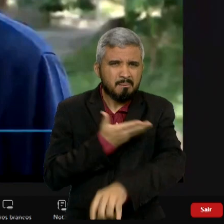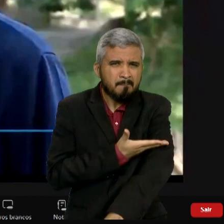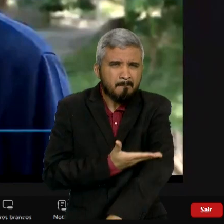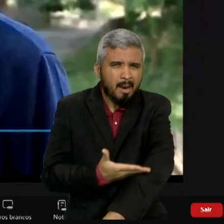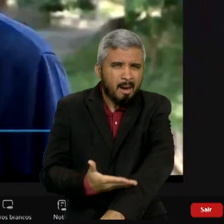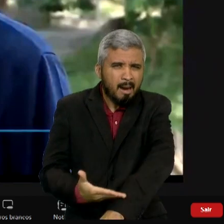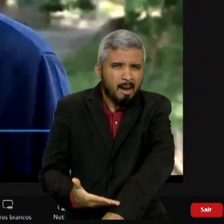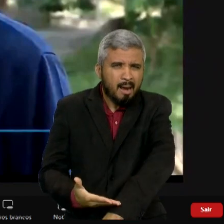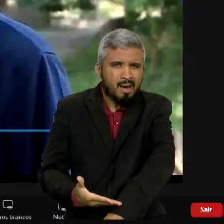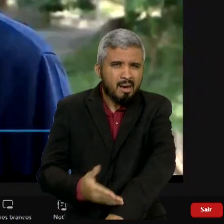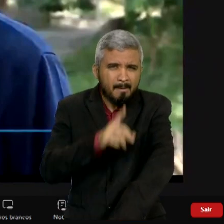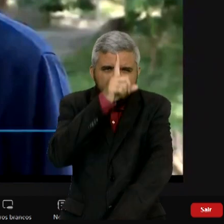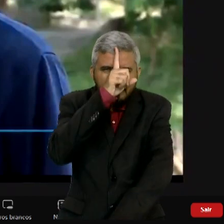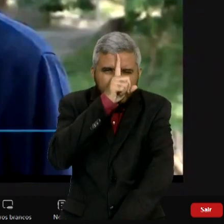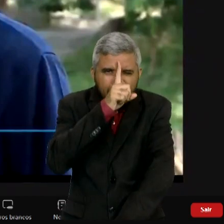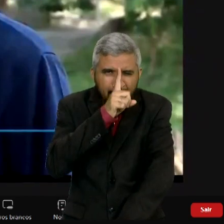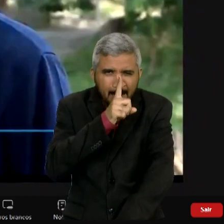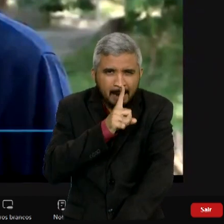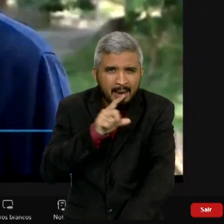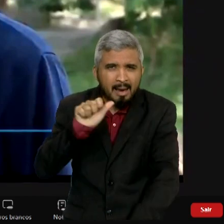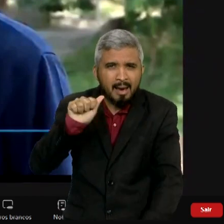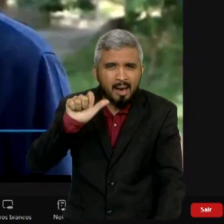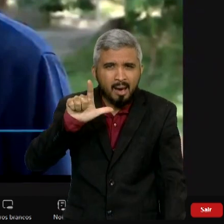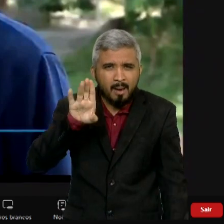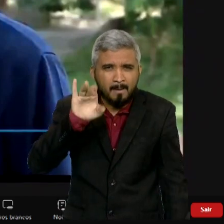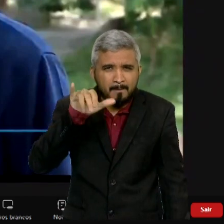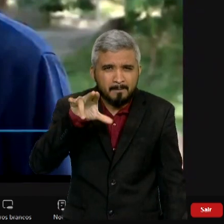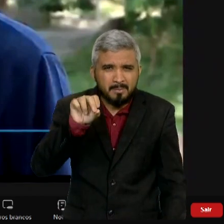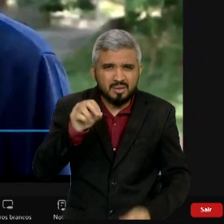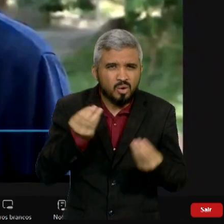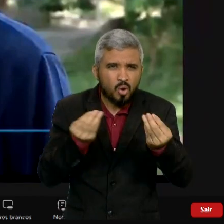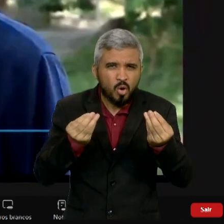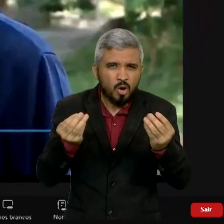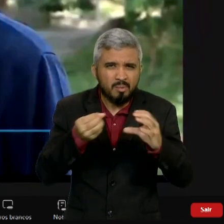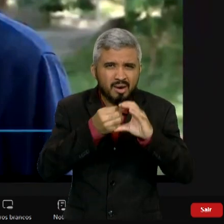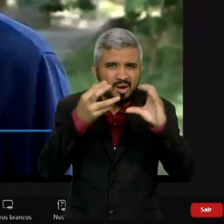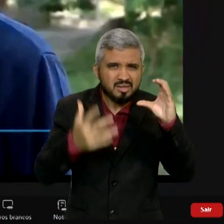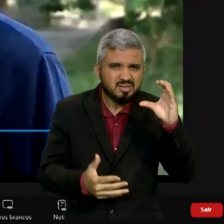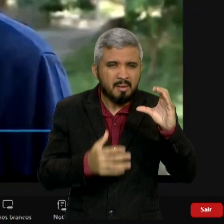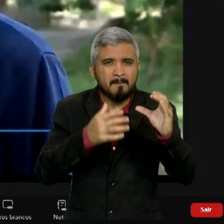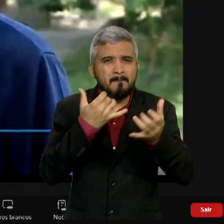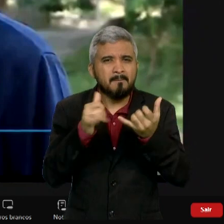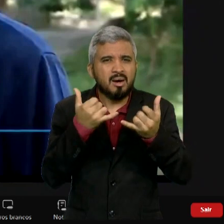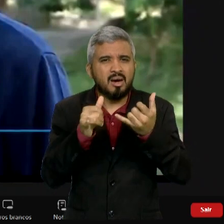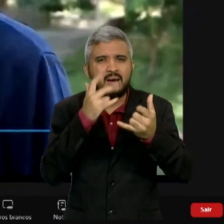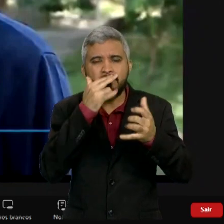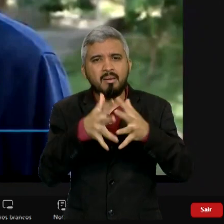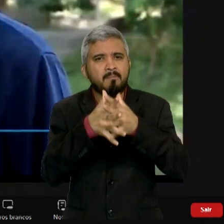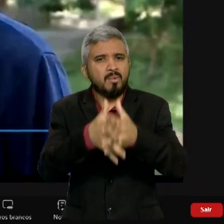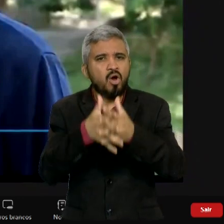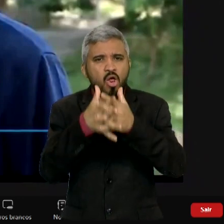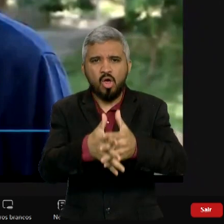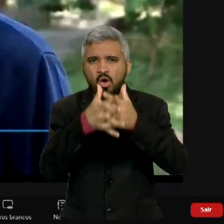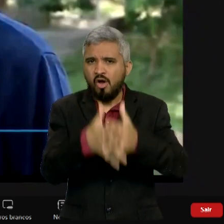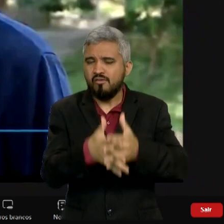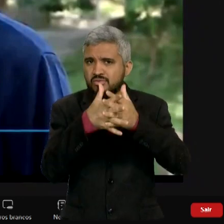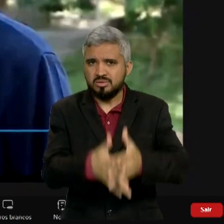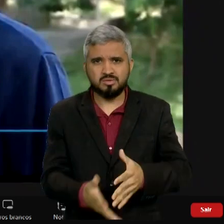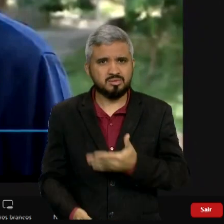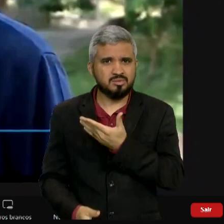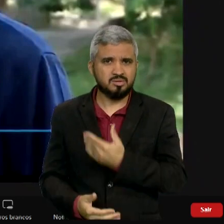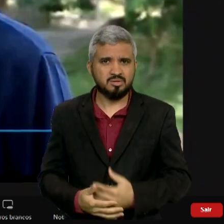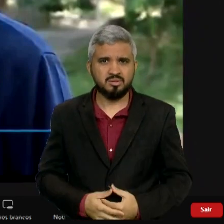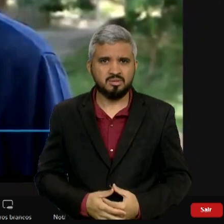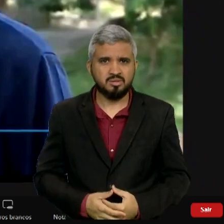É muito esquisito, né, o critério racial nesse país. Está uma verdadeira bagunça isso aqui. Não pode,